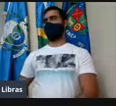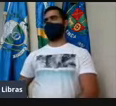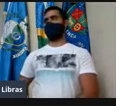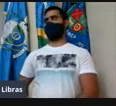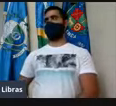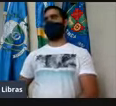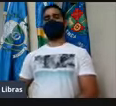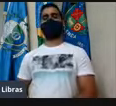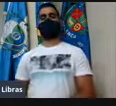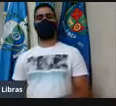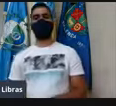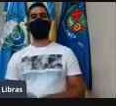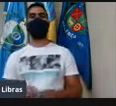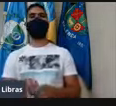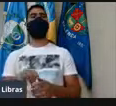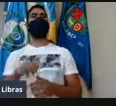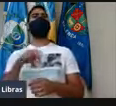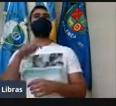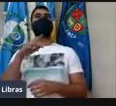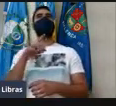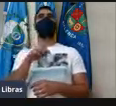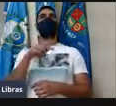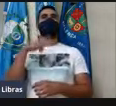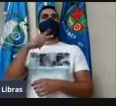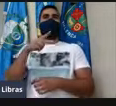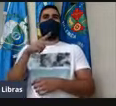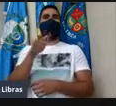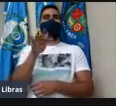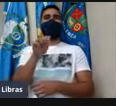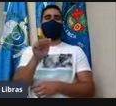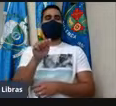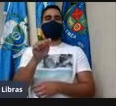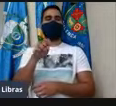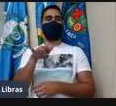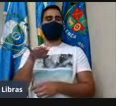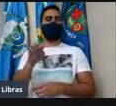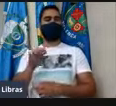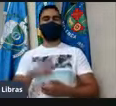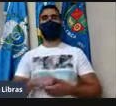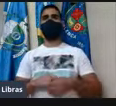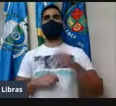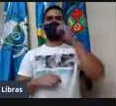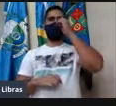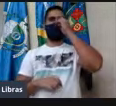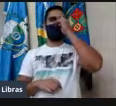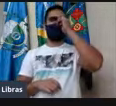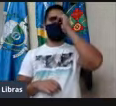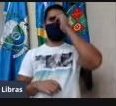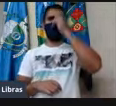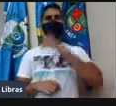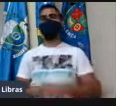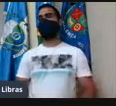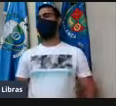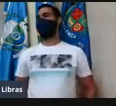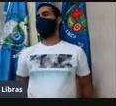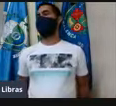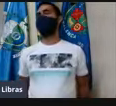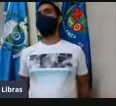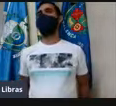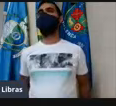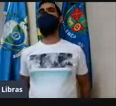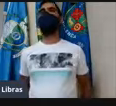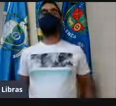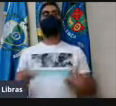localidade. Sala das sessões, 15 de outubro, vereadora Fabiane. Vereadora Fabiane também faz a indicação ao